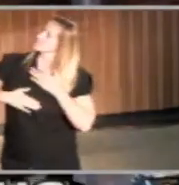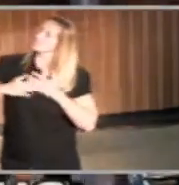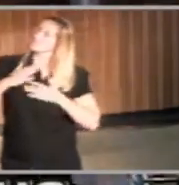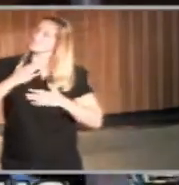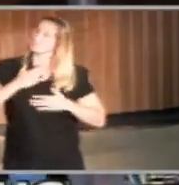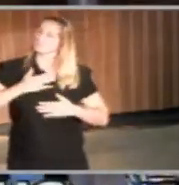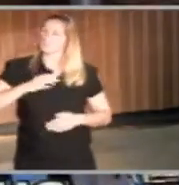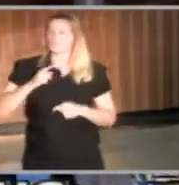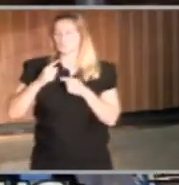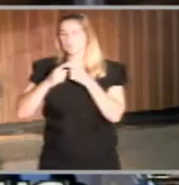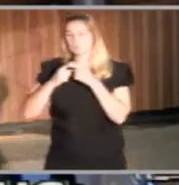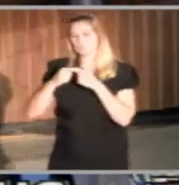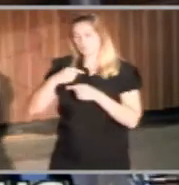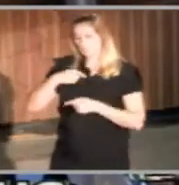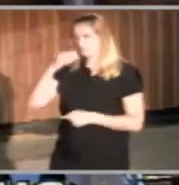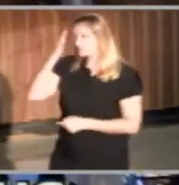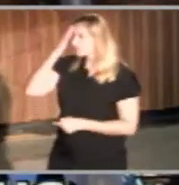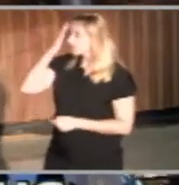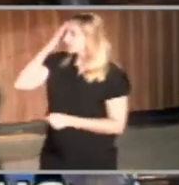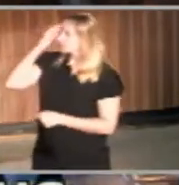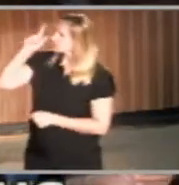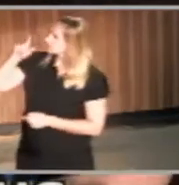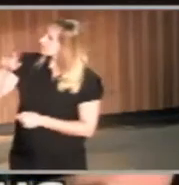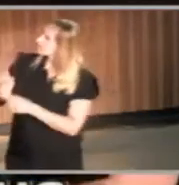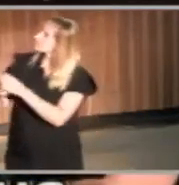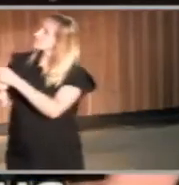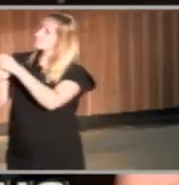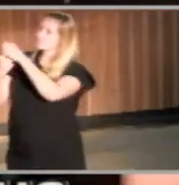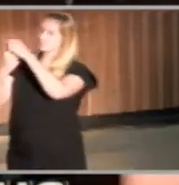Descansarei, pois sei que és